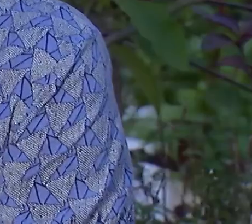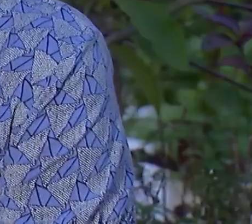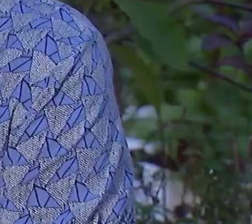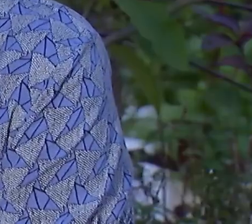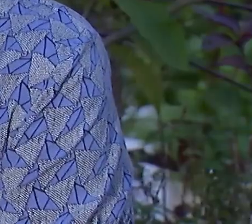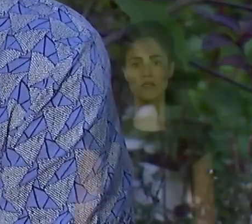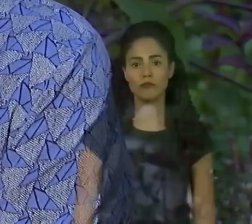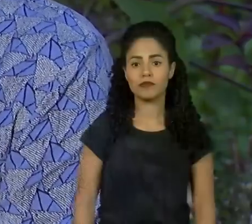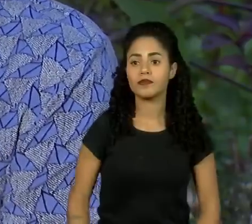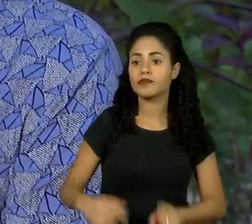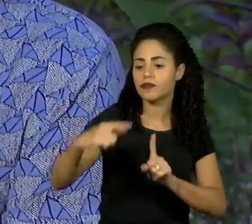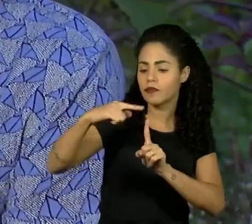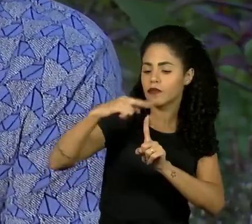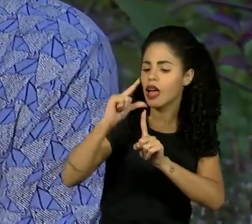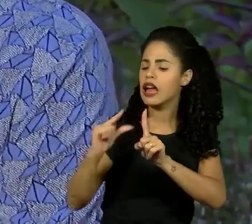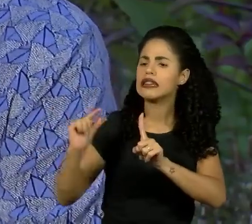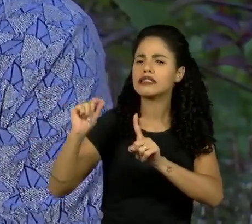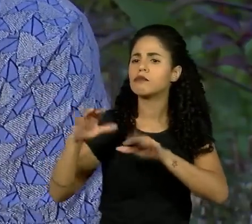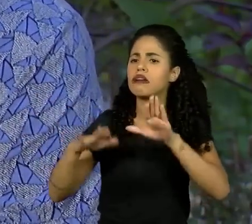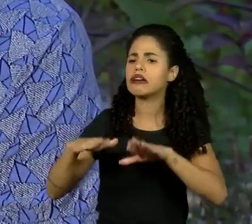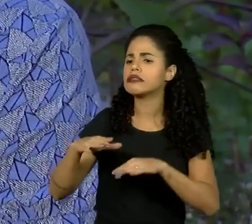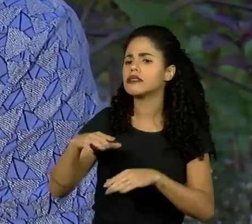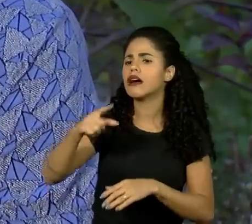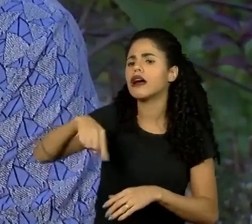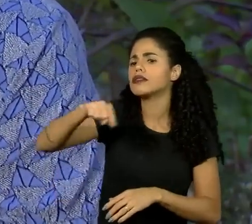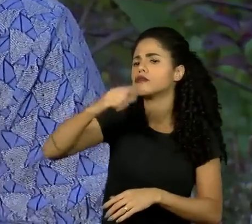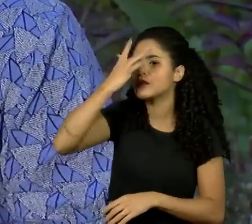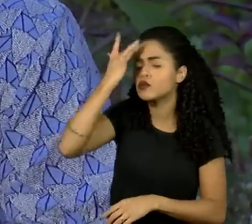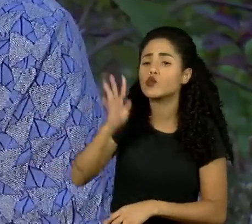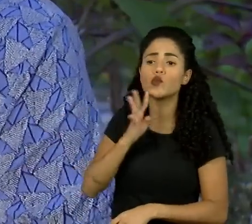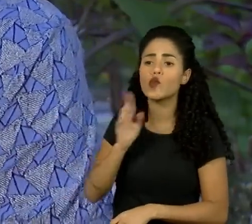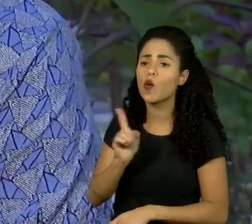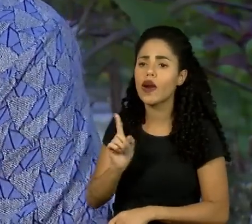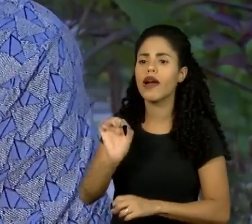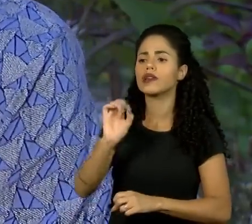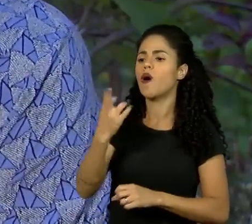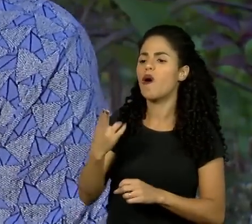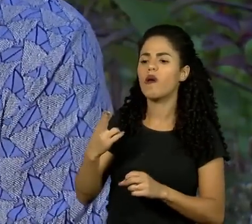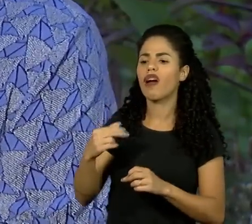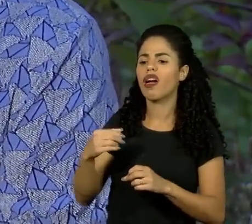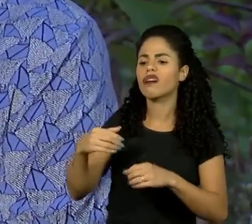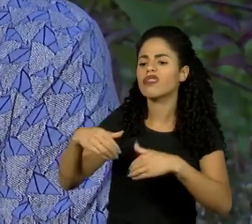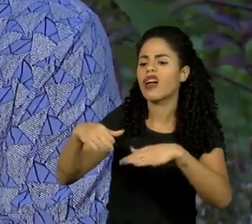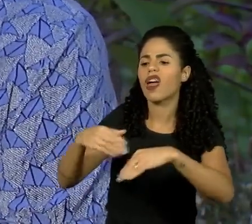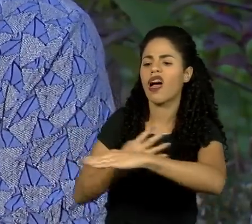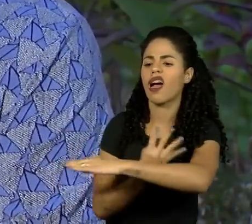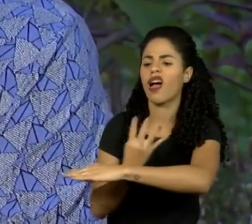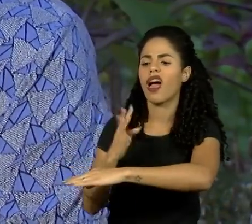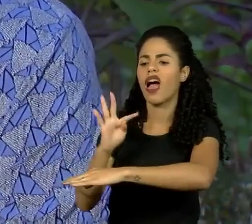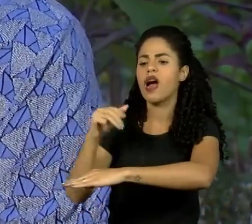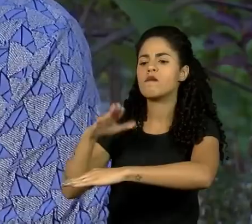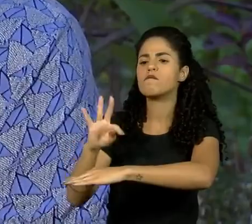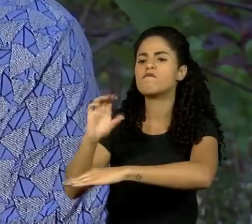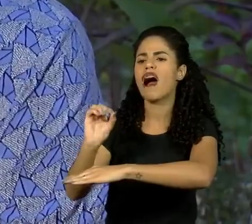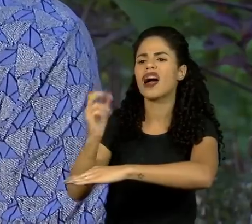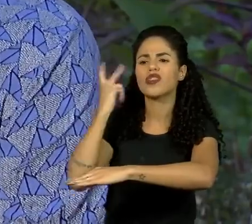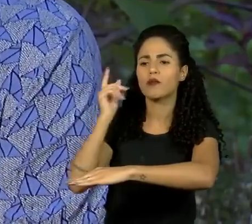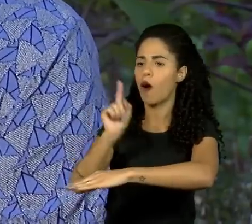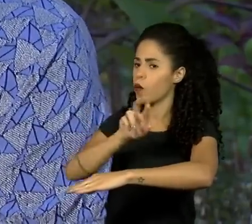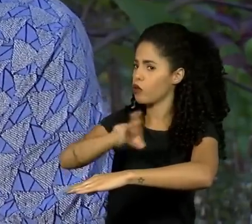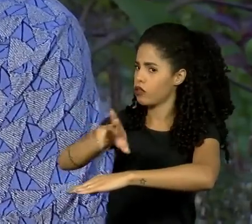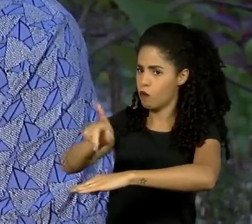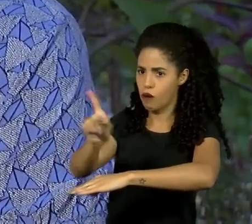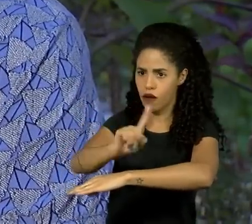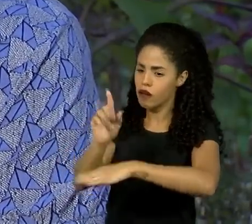São plantas, às vezes esquecidas, às vezes pequenas, como a gente reconhece como matinhos, mas que na verdade são bastante nutritivas